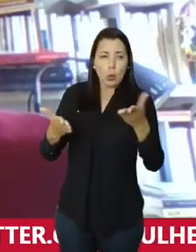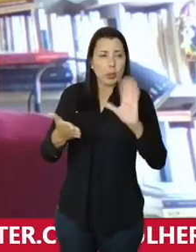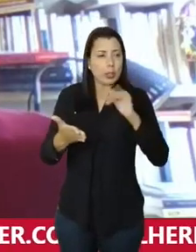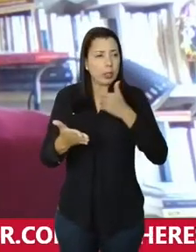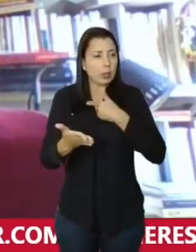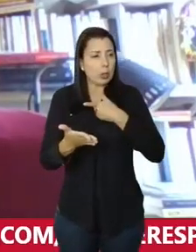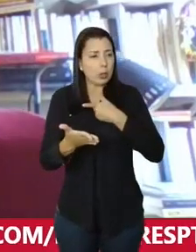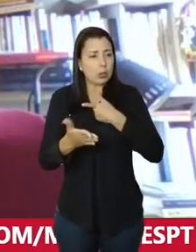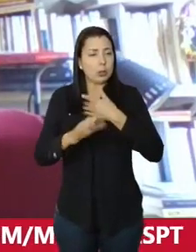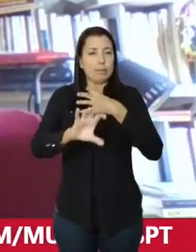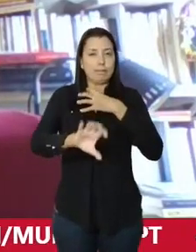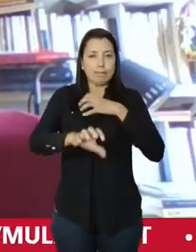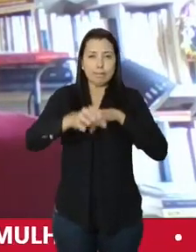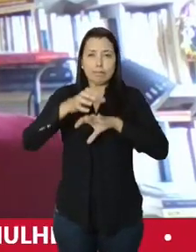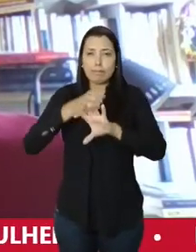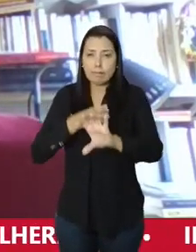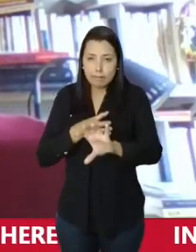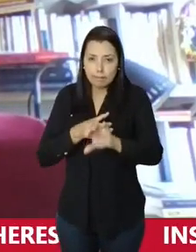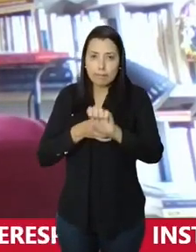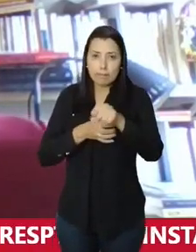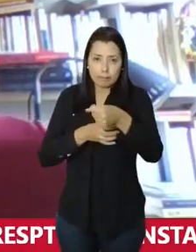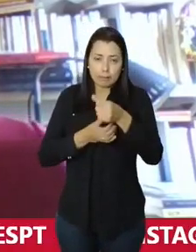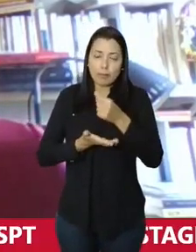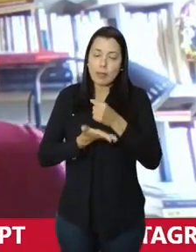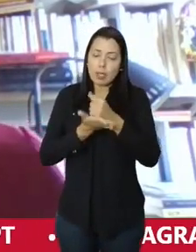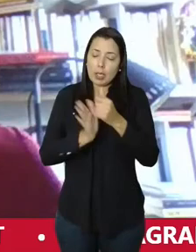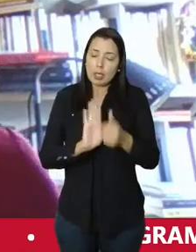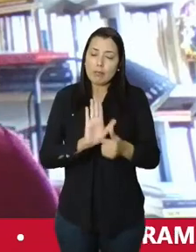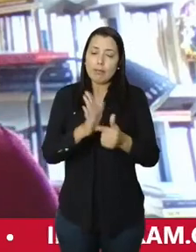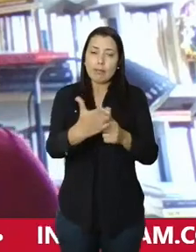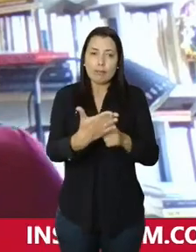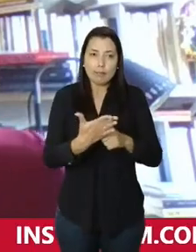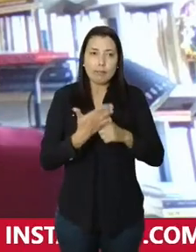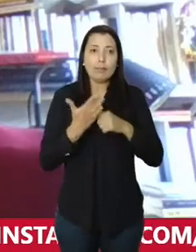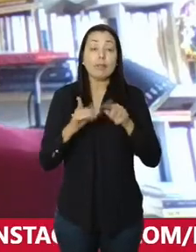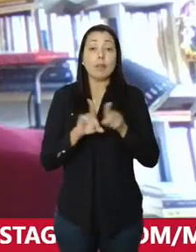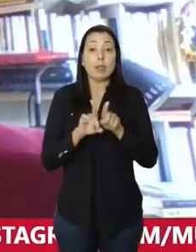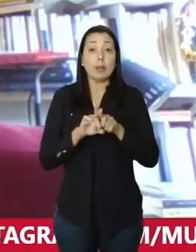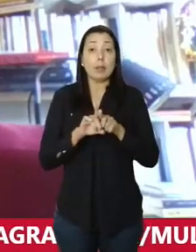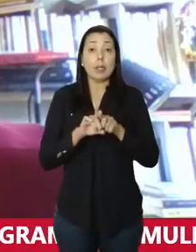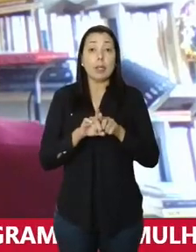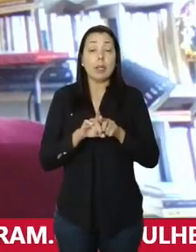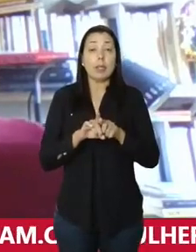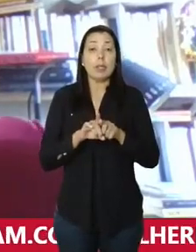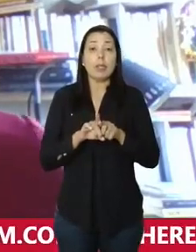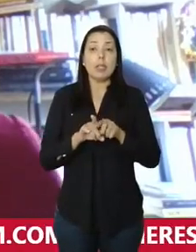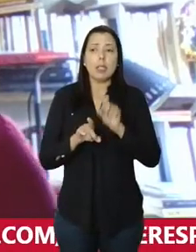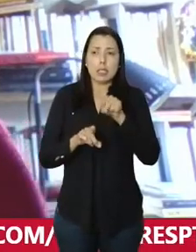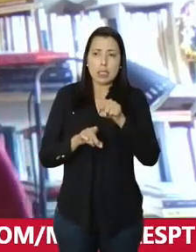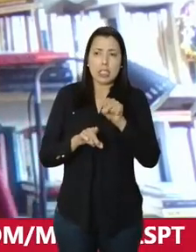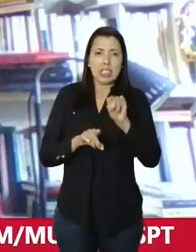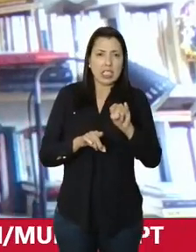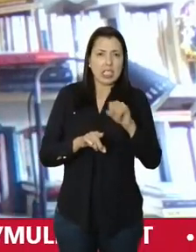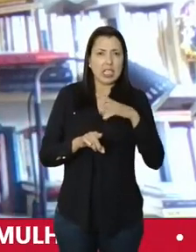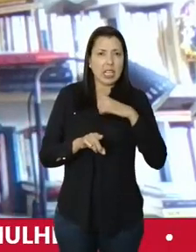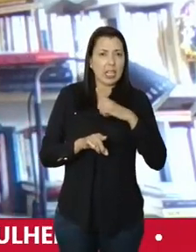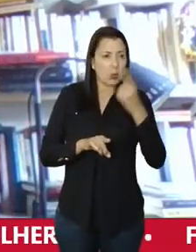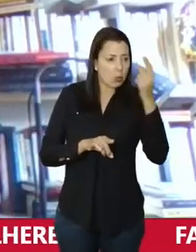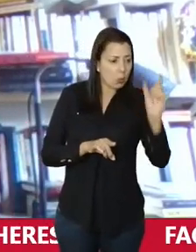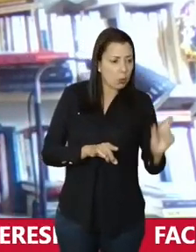nossa sororidade e a nossa solidariedade. Mexeu com ela, mexeu conosco.